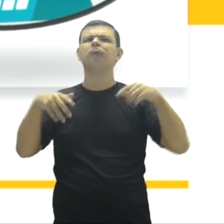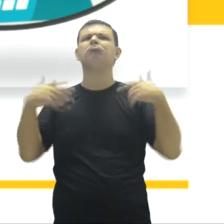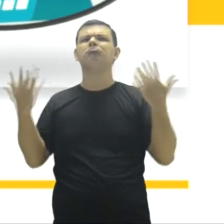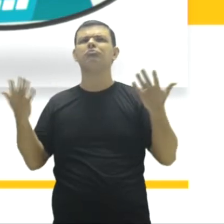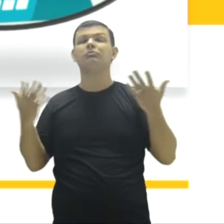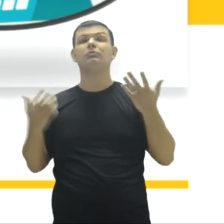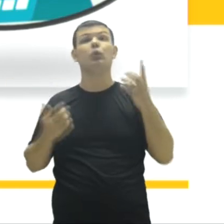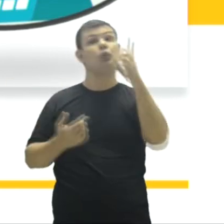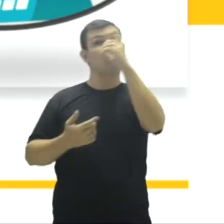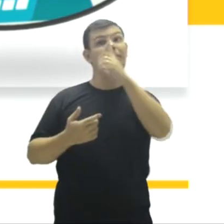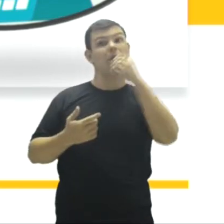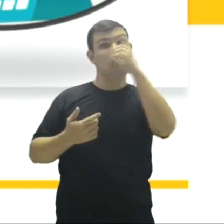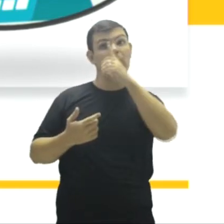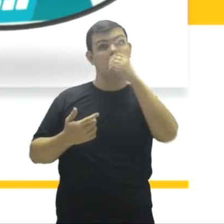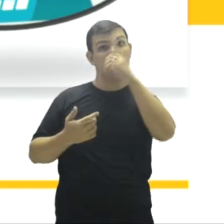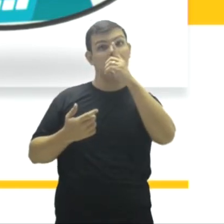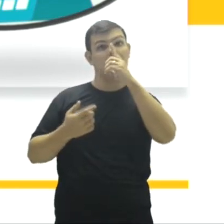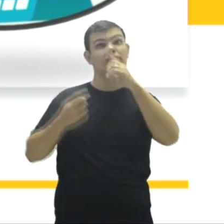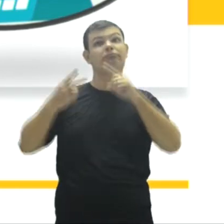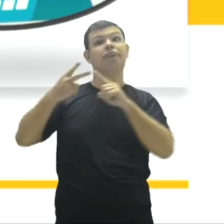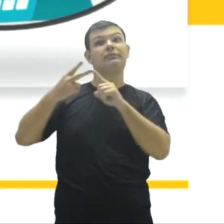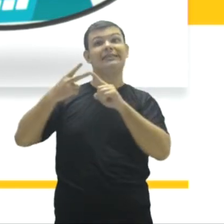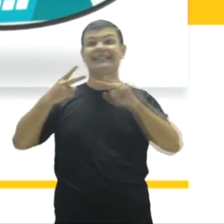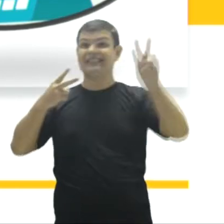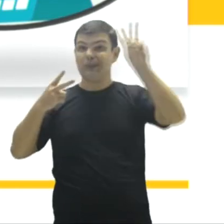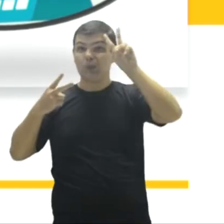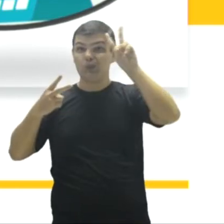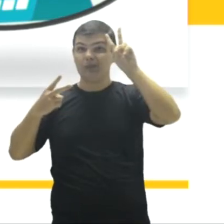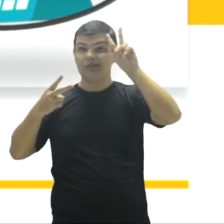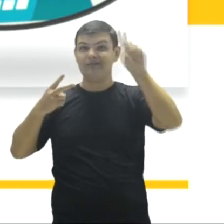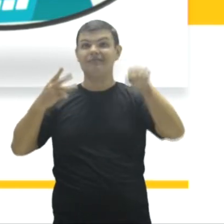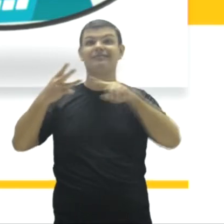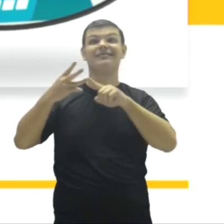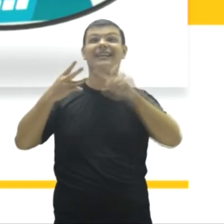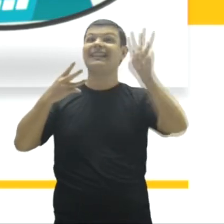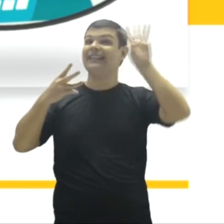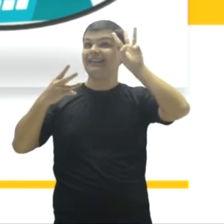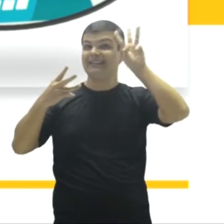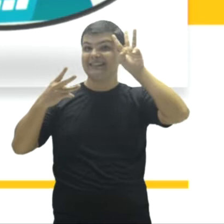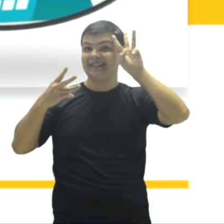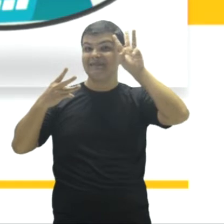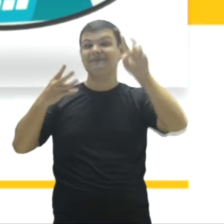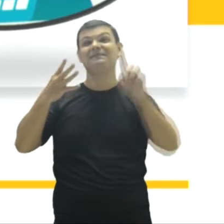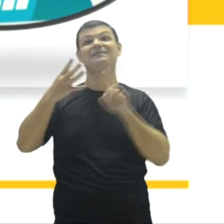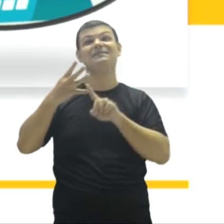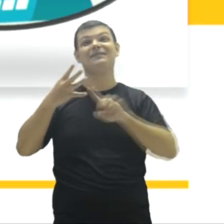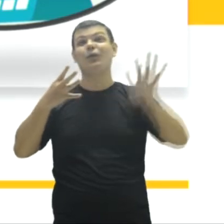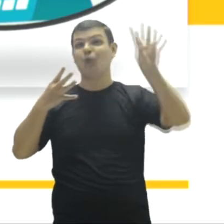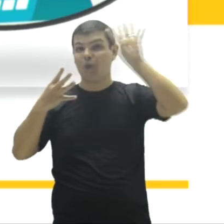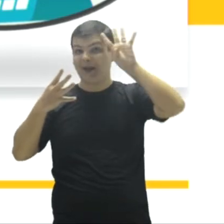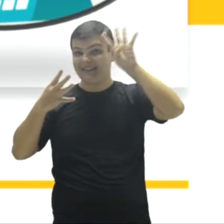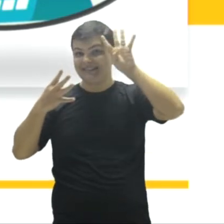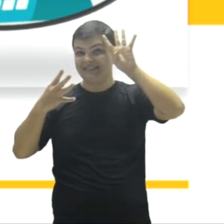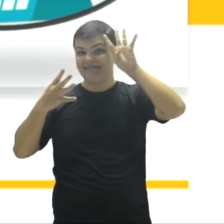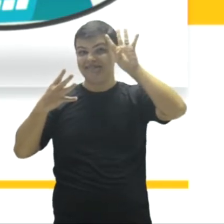no domingo, depois segunda-feira, terça-feira,